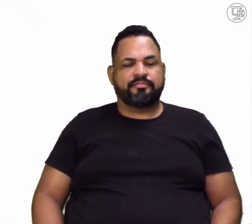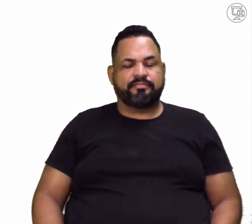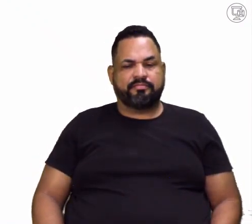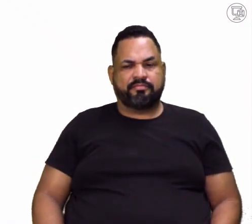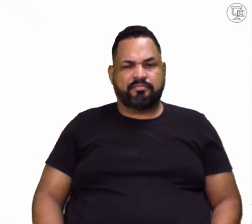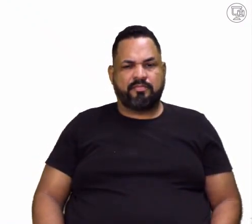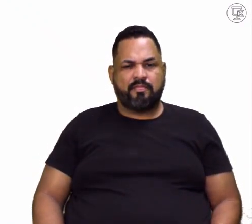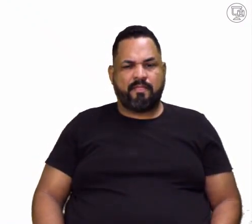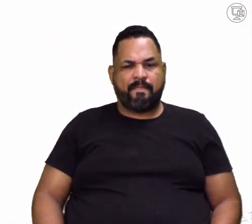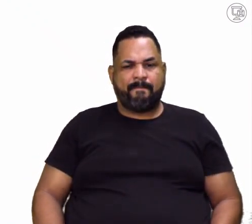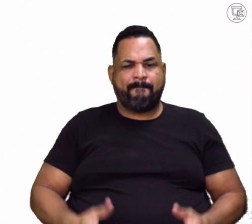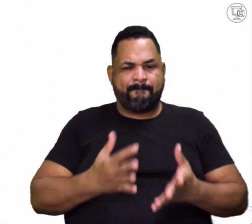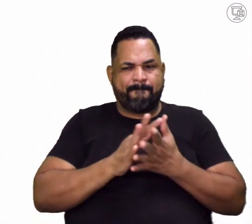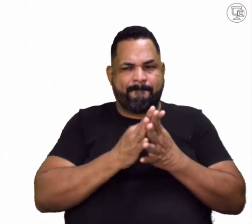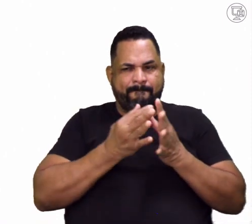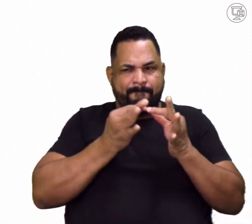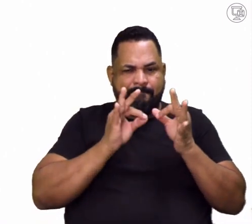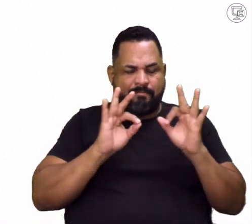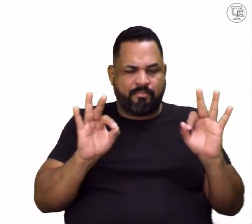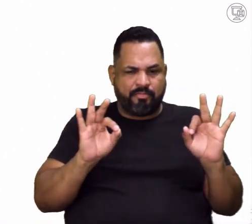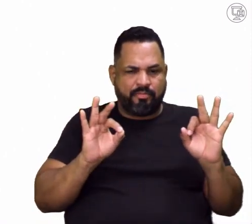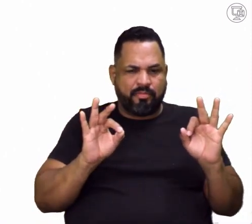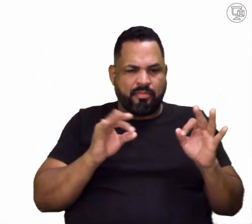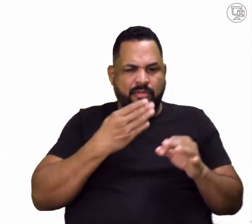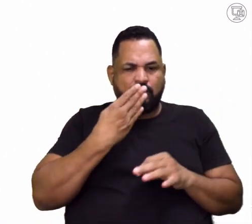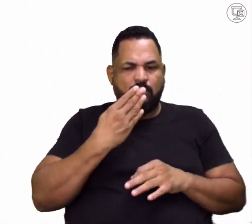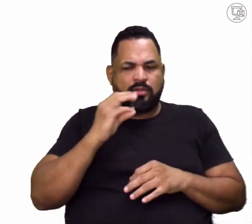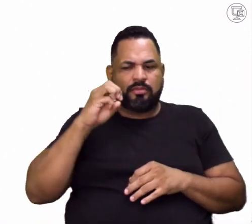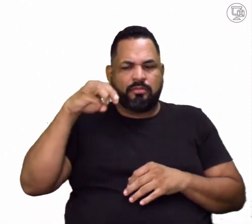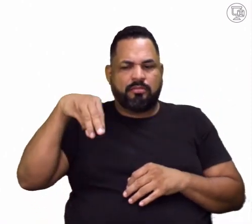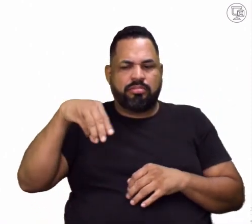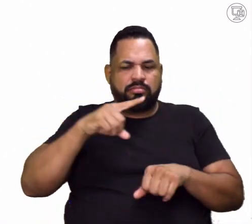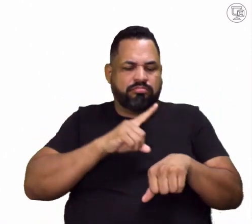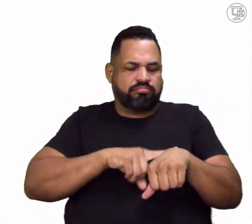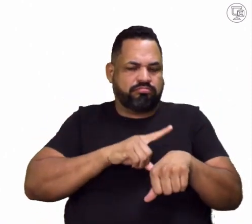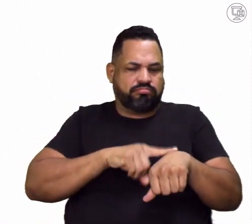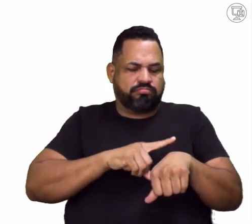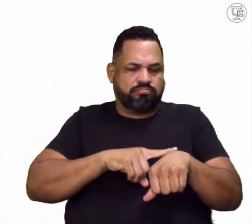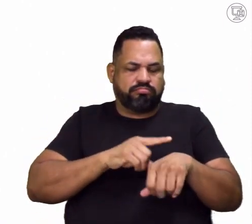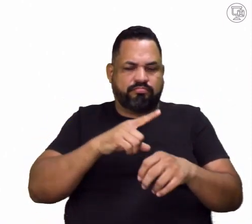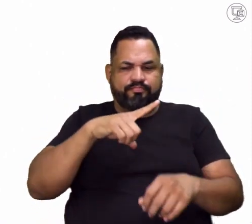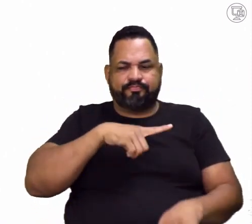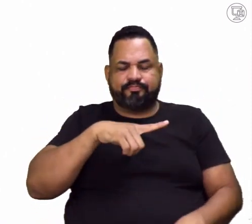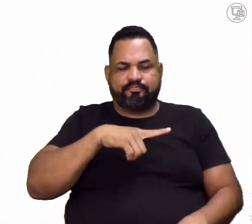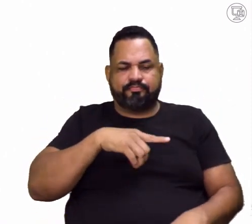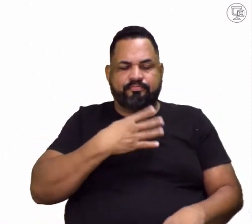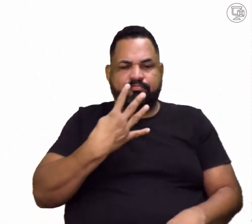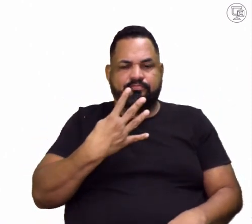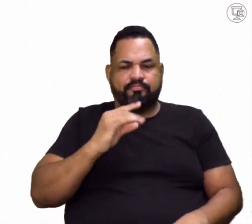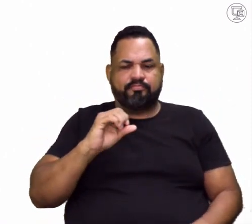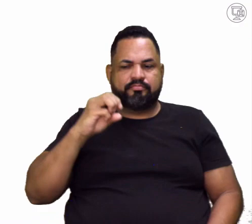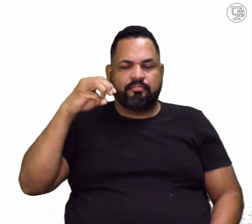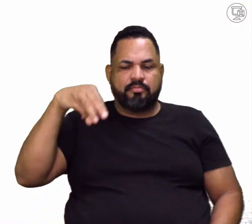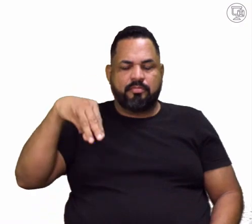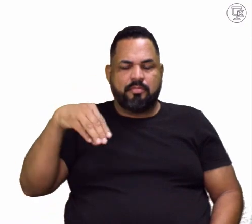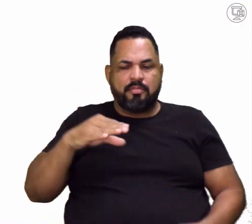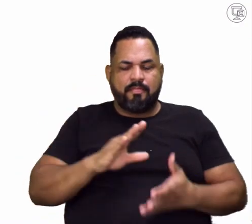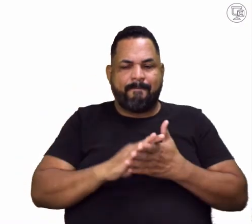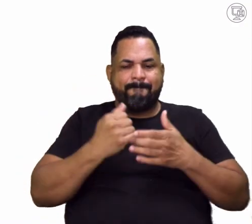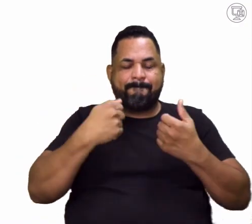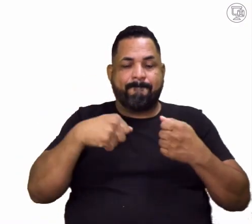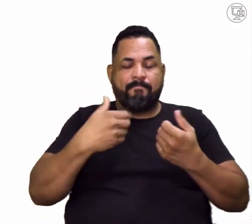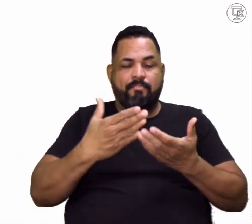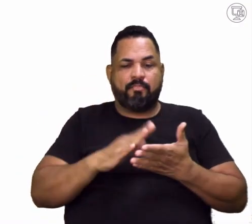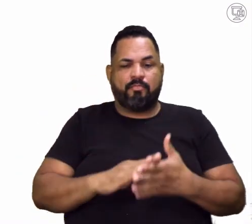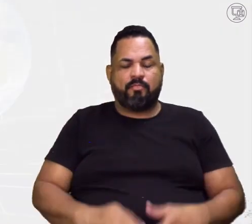né simples quatro minutos você realmente tem esses quatro minutos né pessoal para poder